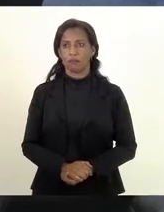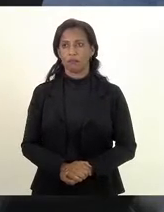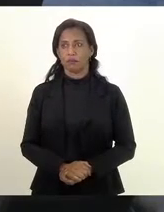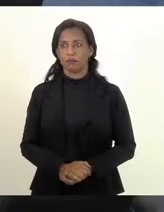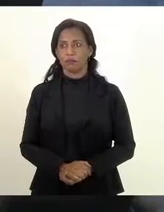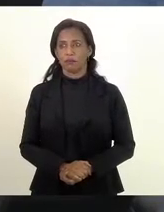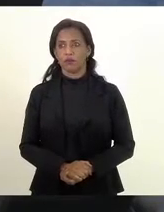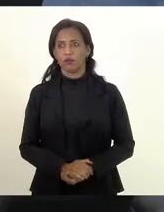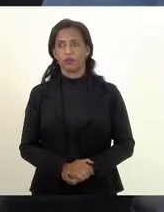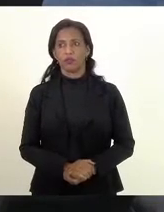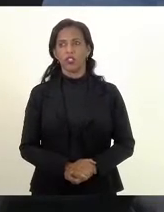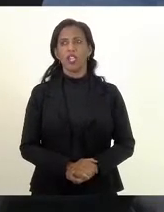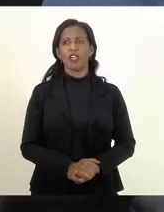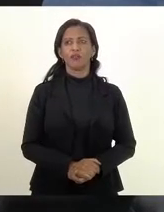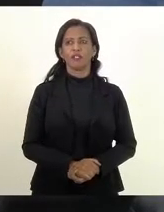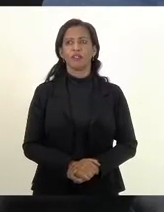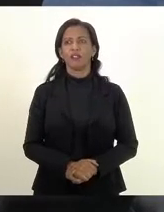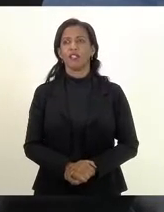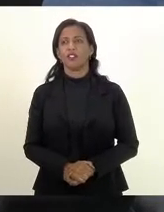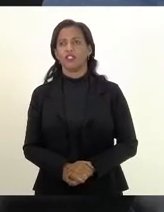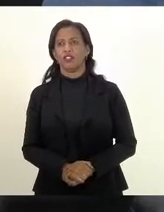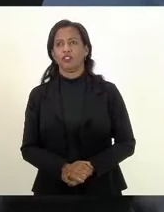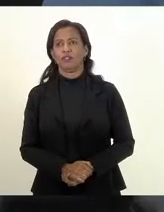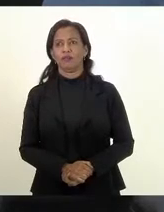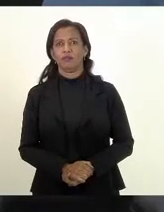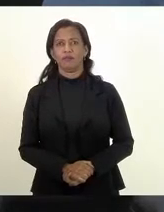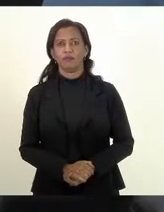Não entendi também para a ordinária, se é ordinária.